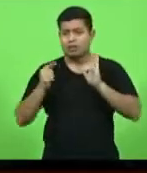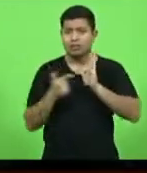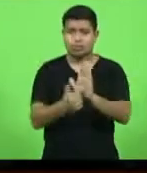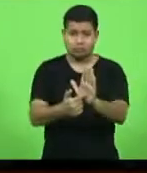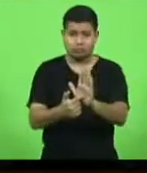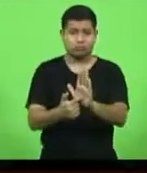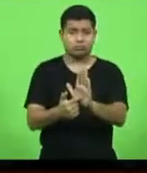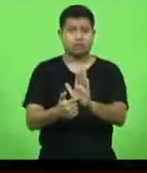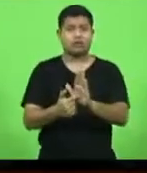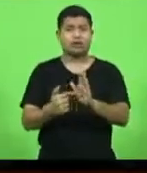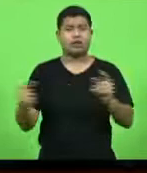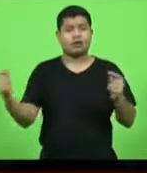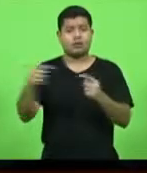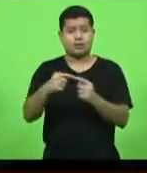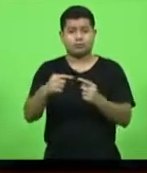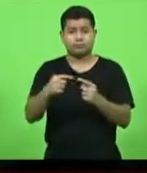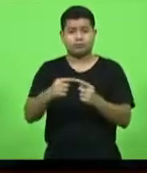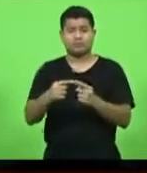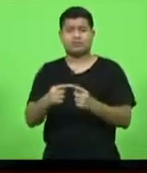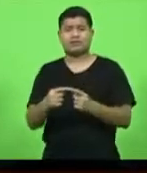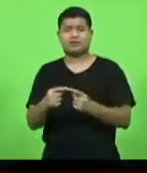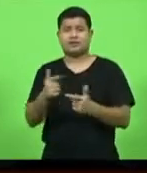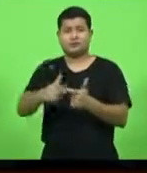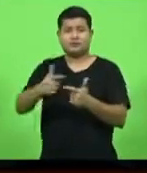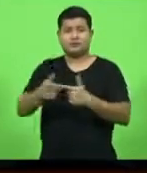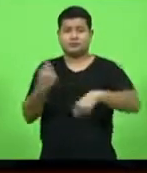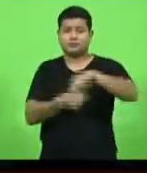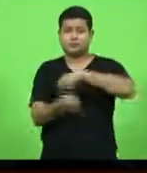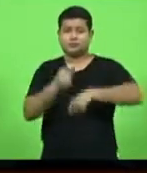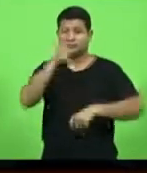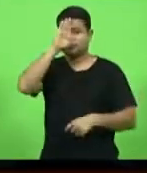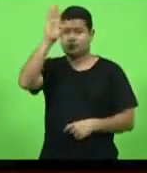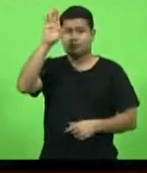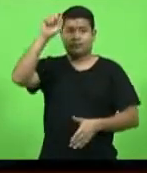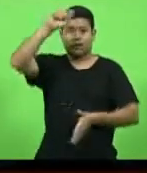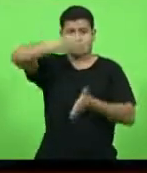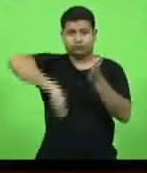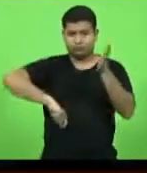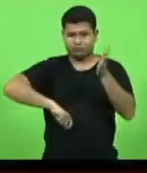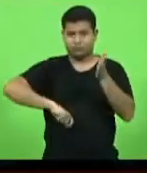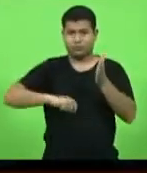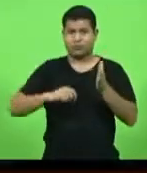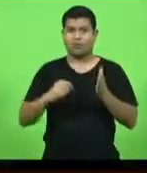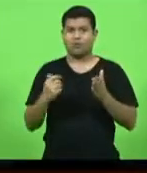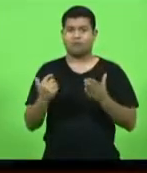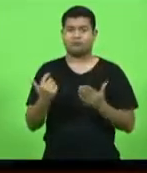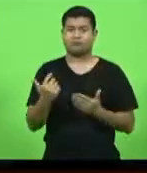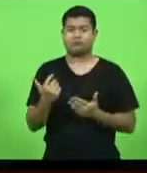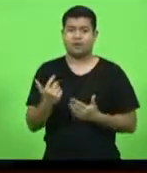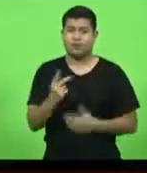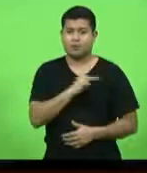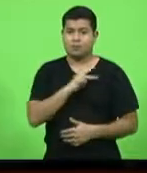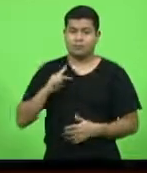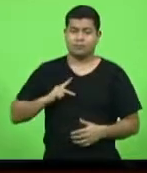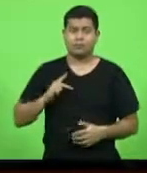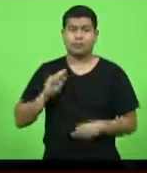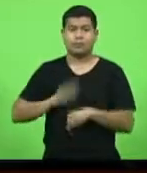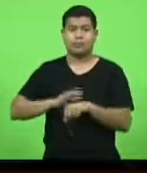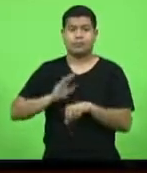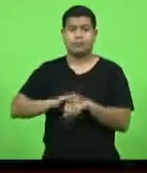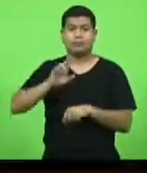às questões administrativas principalmente de concursos públicos feitos pelo comando da polícia militar